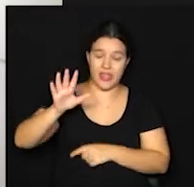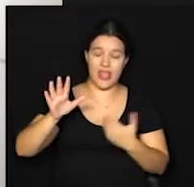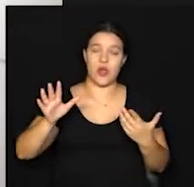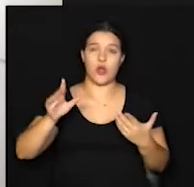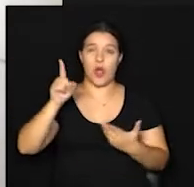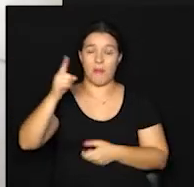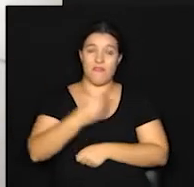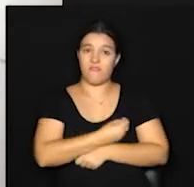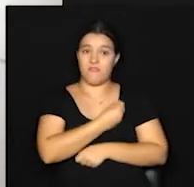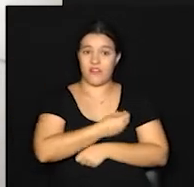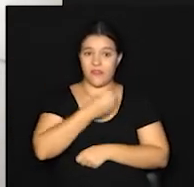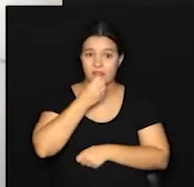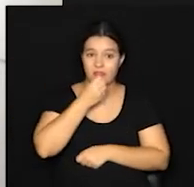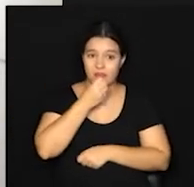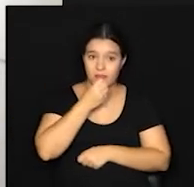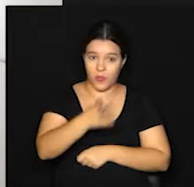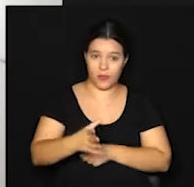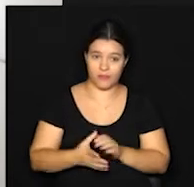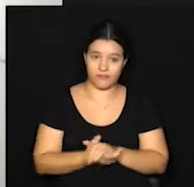da construção,